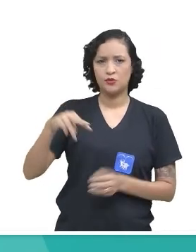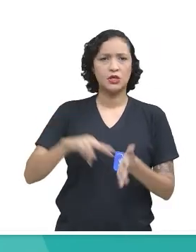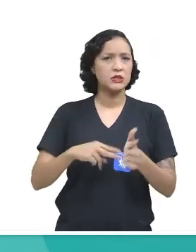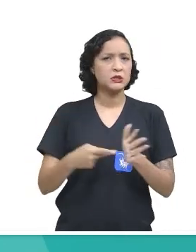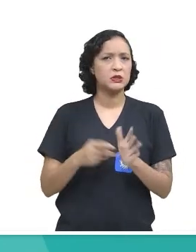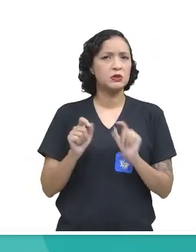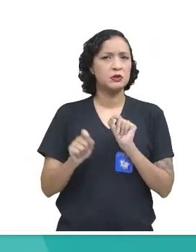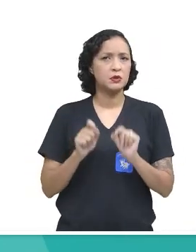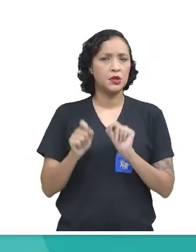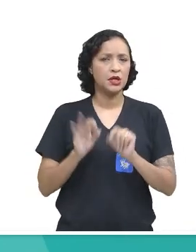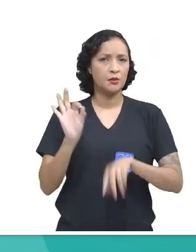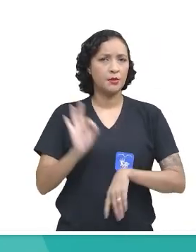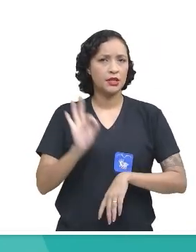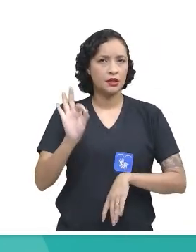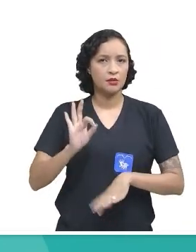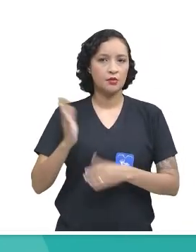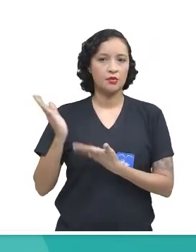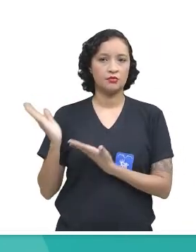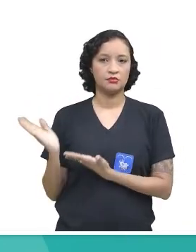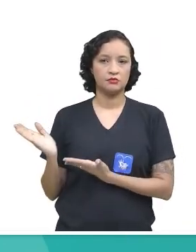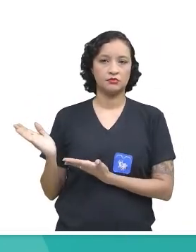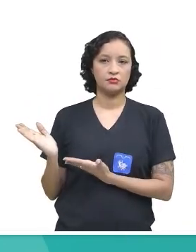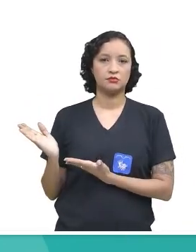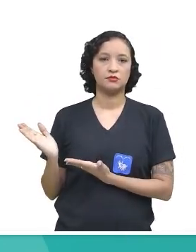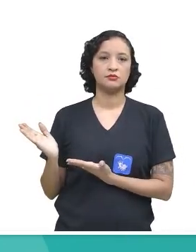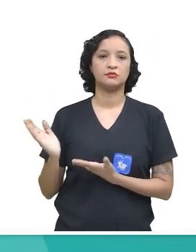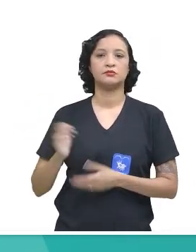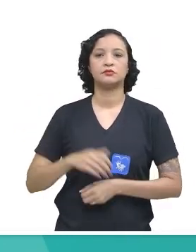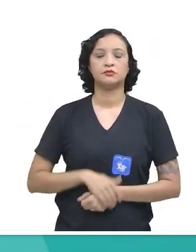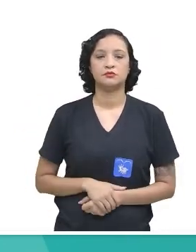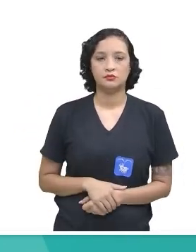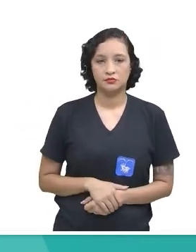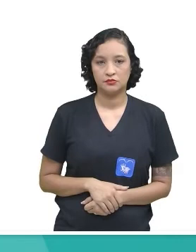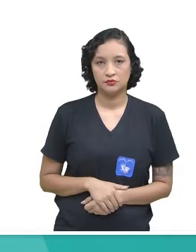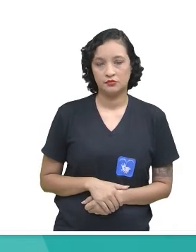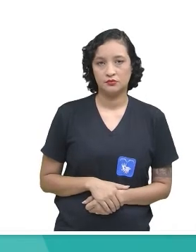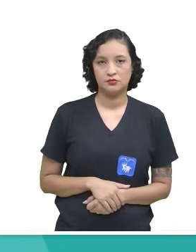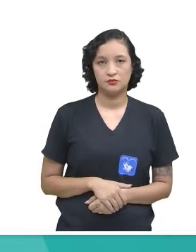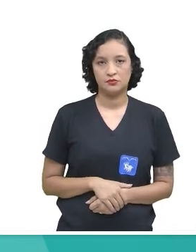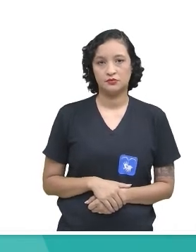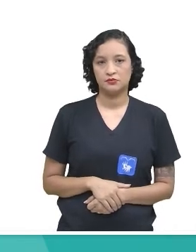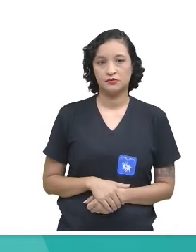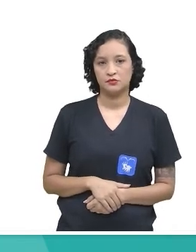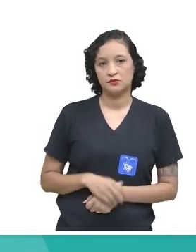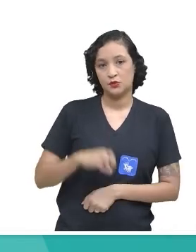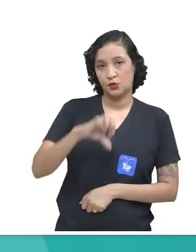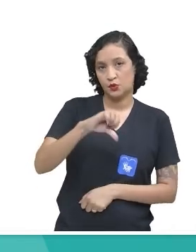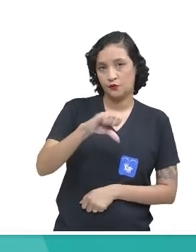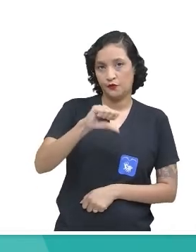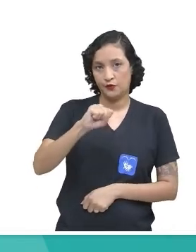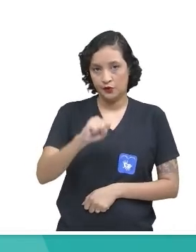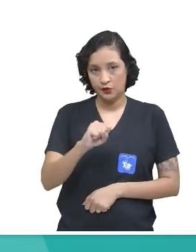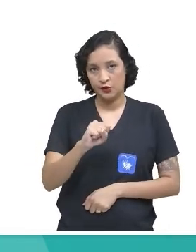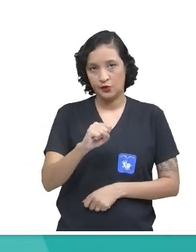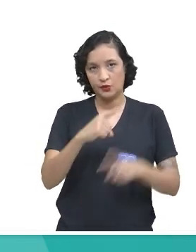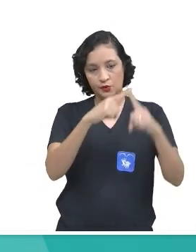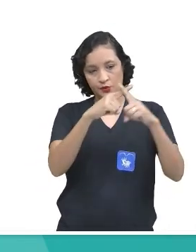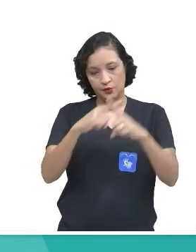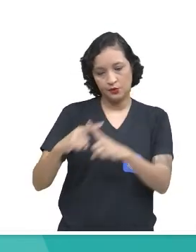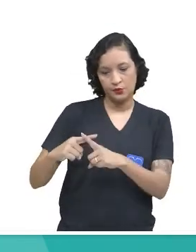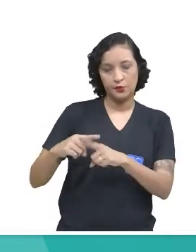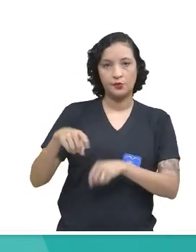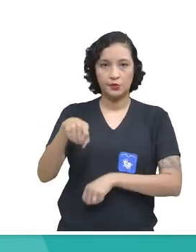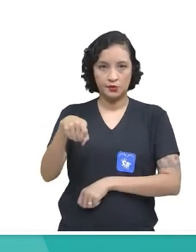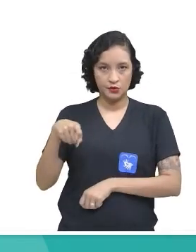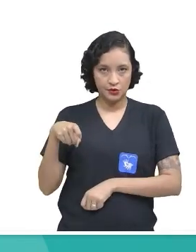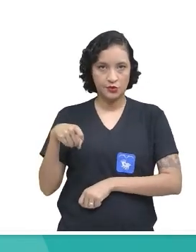em percentual, né? Então, vejamos, vamos fazer a mesma conta. 98 multiplica x, então nós vamos